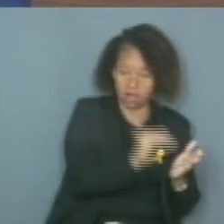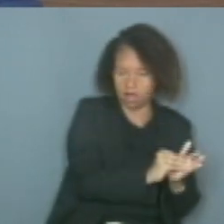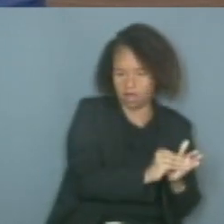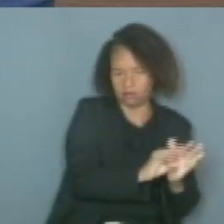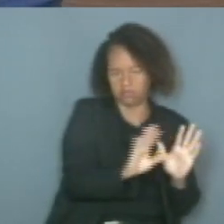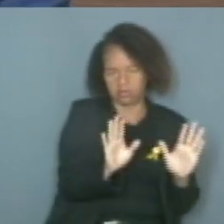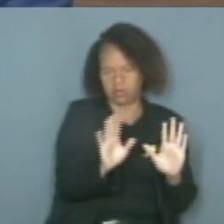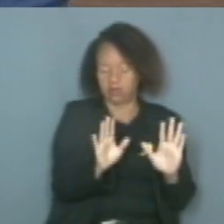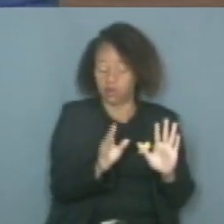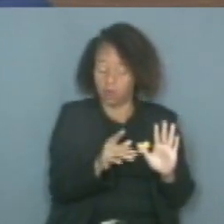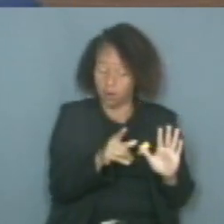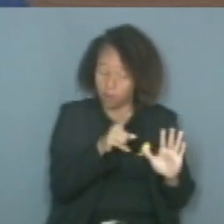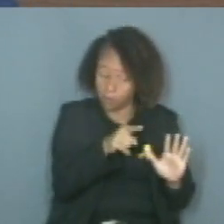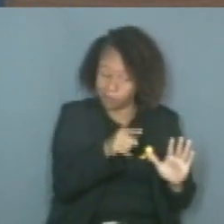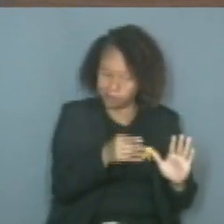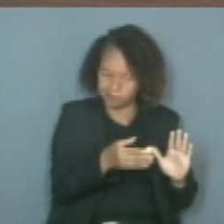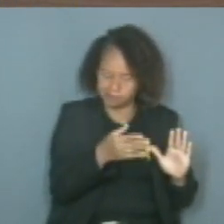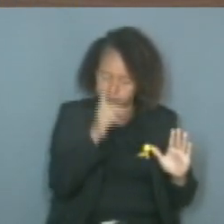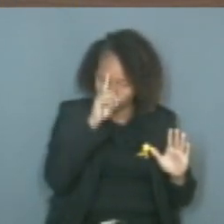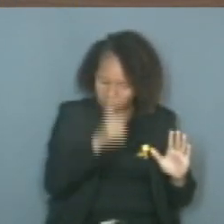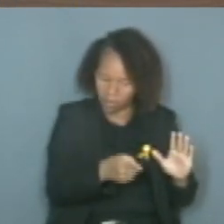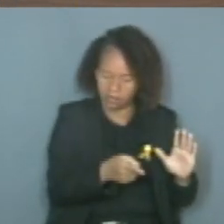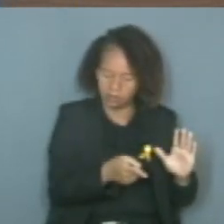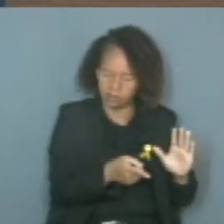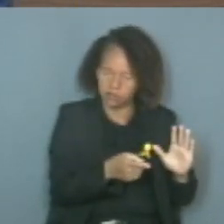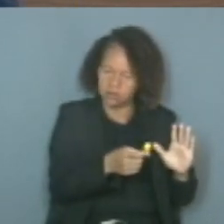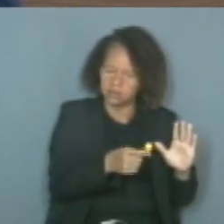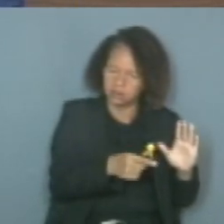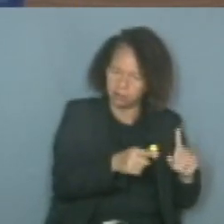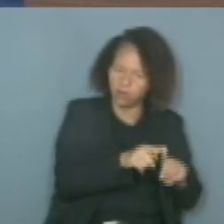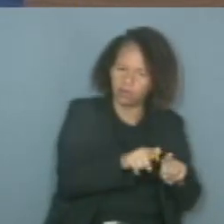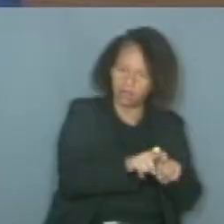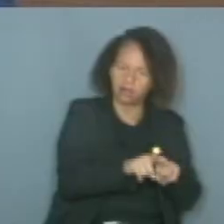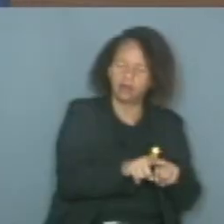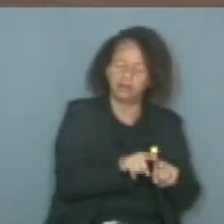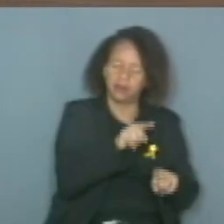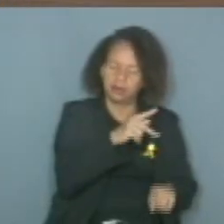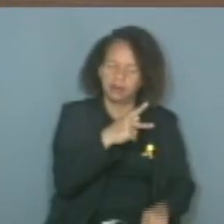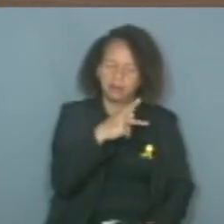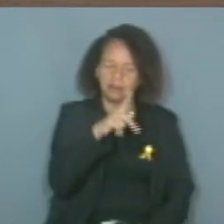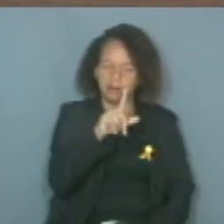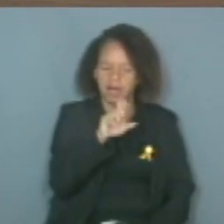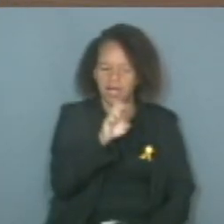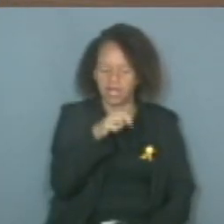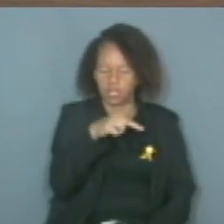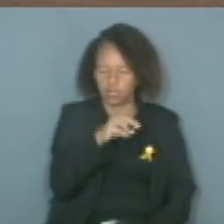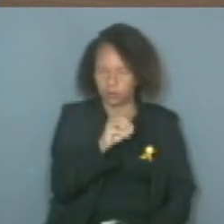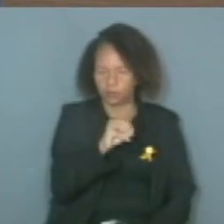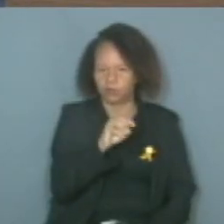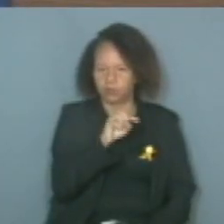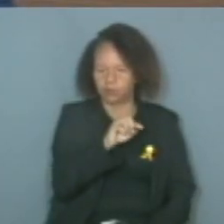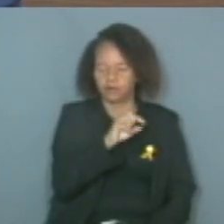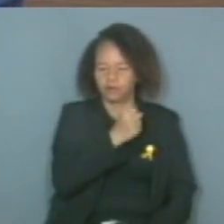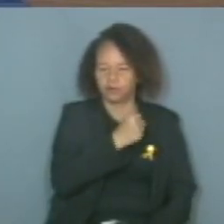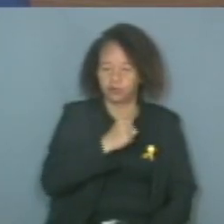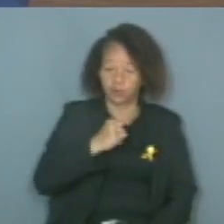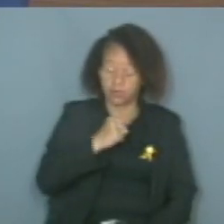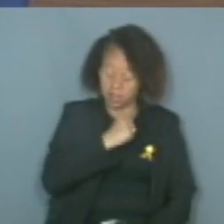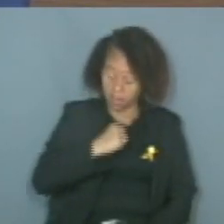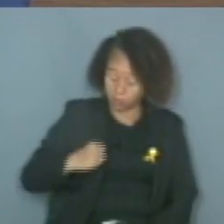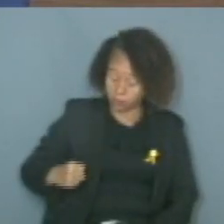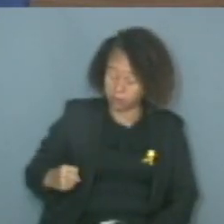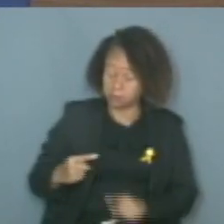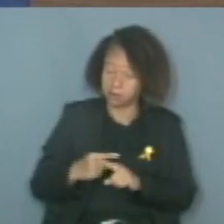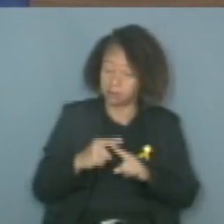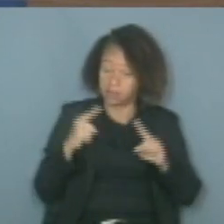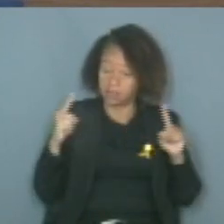de colocar, mas o poder de tirar, de colocar sim também, porque passa pelo pleno dos senadores.